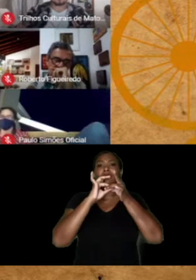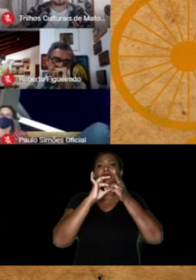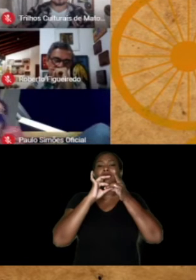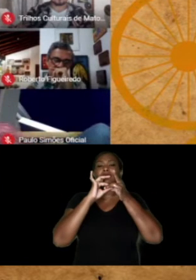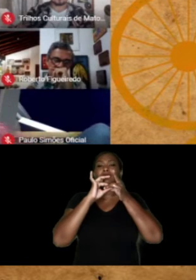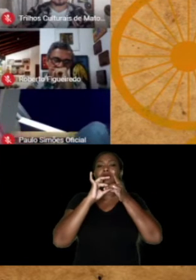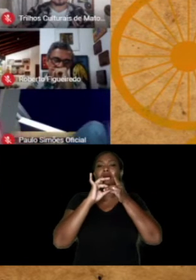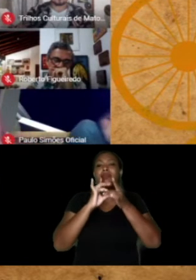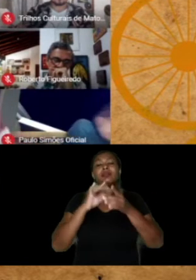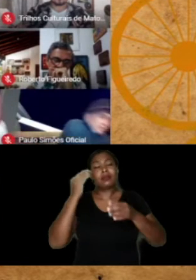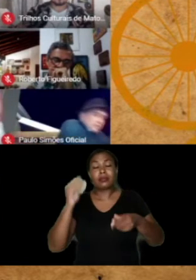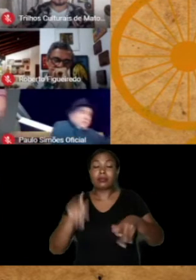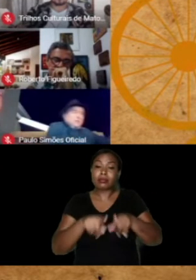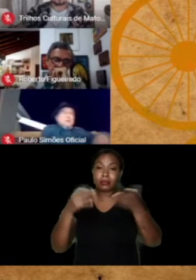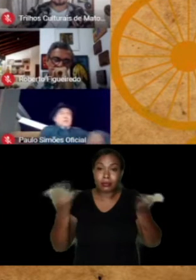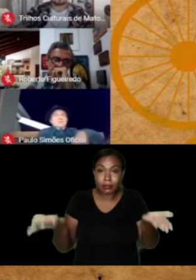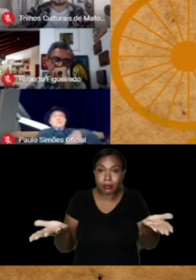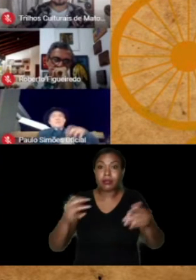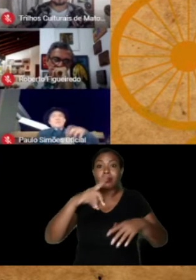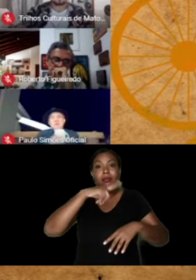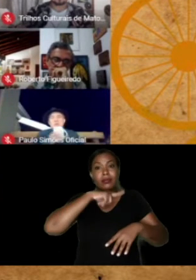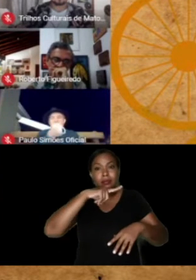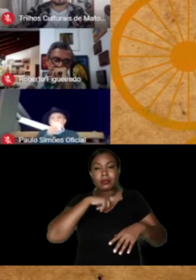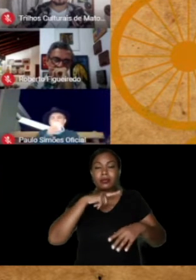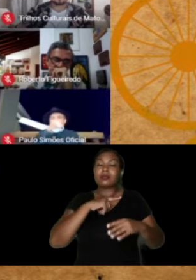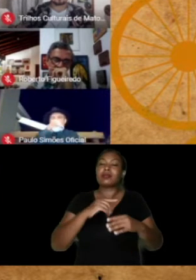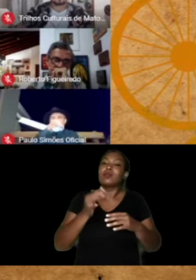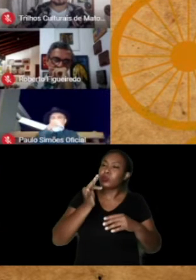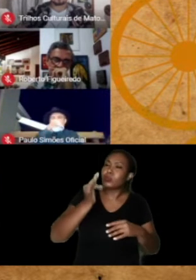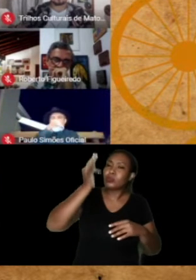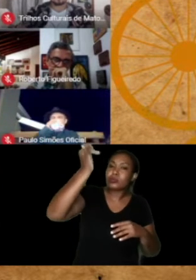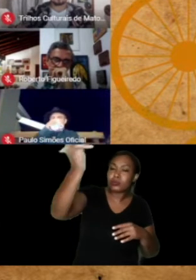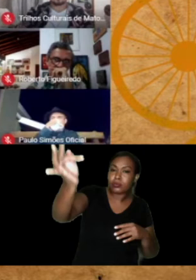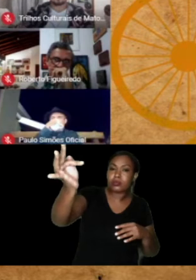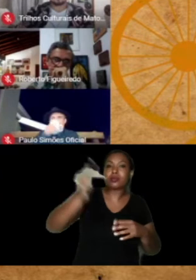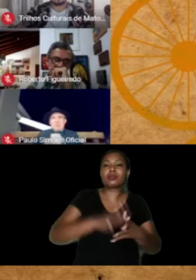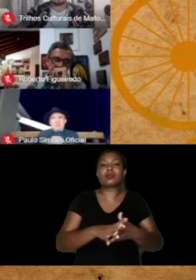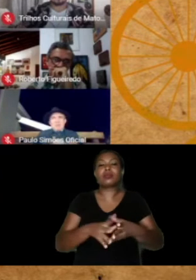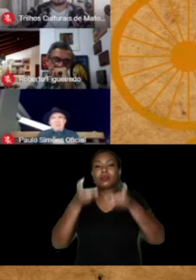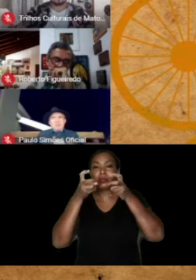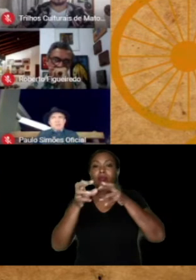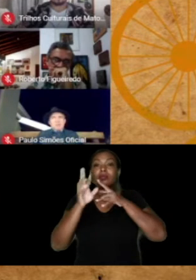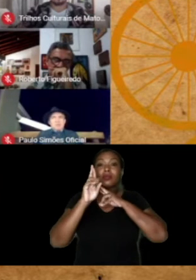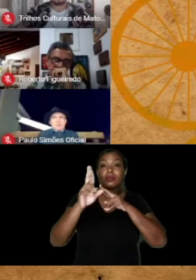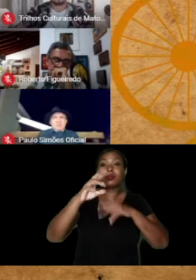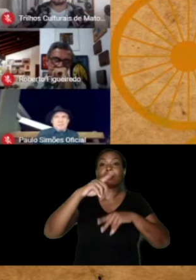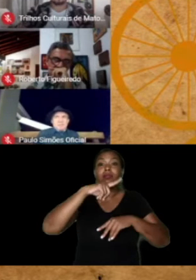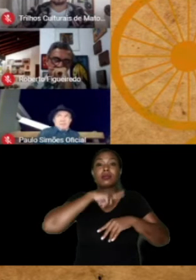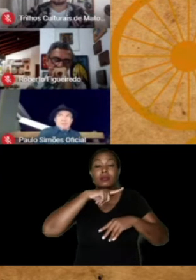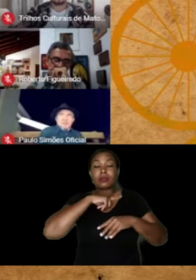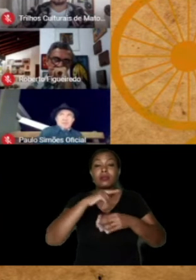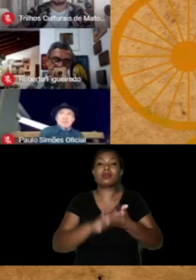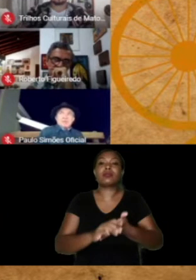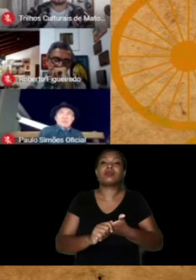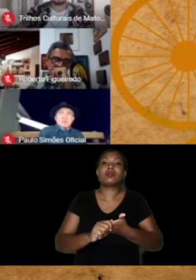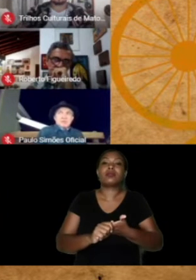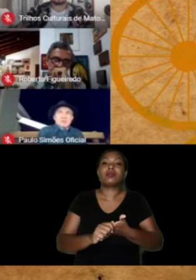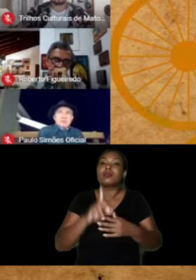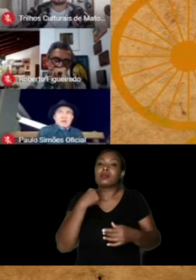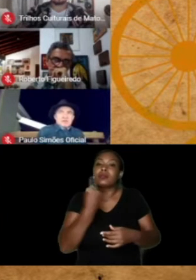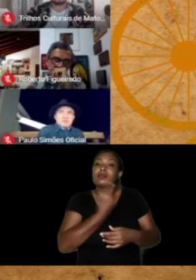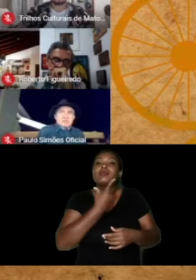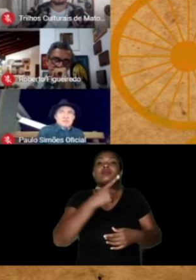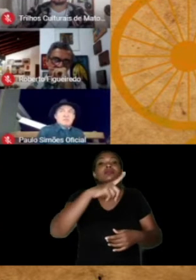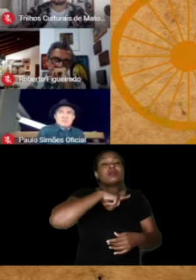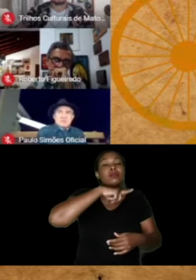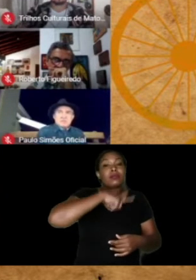Então, eu vejo como perspectiva de futuro fazer, a princípio, nós temos que